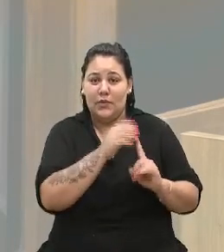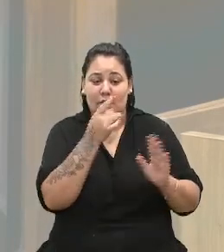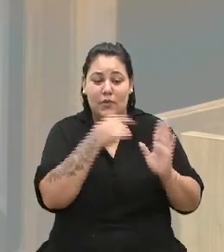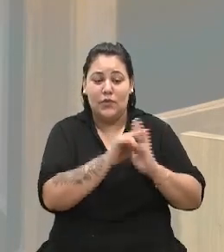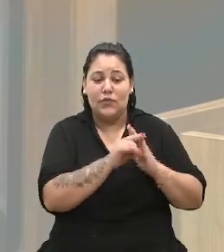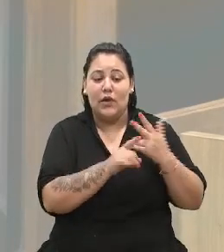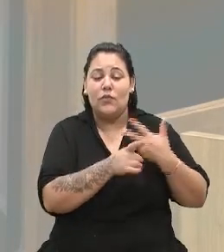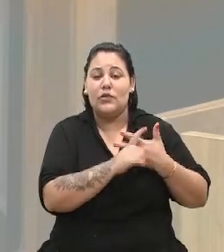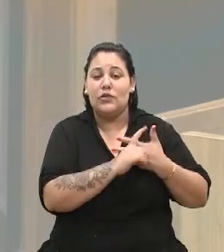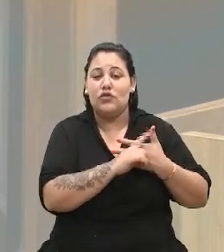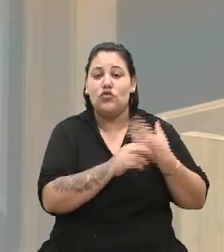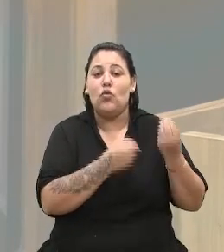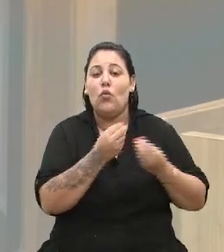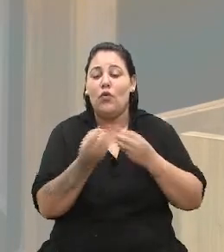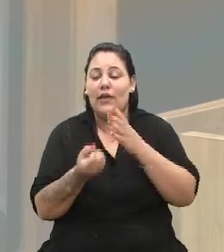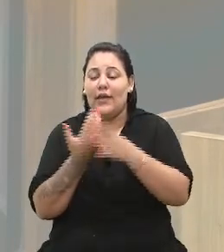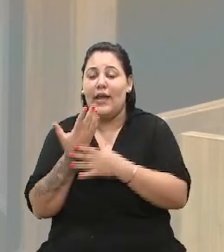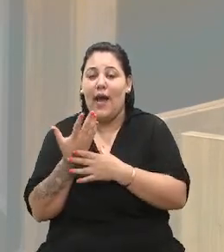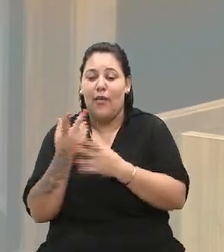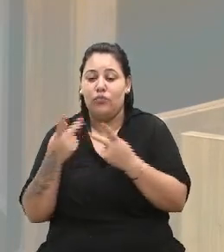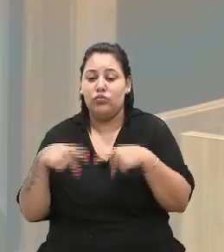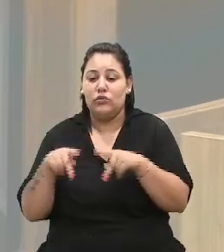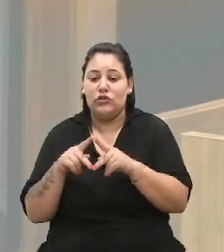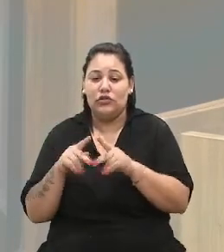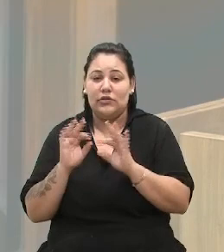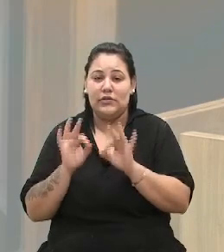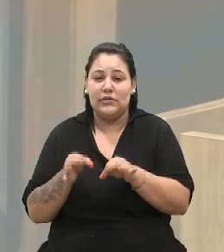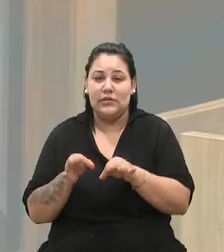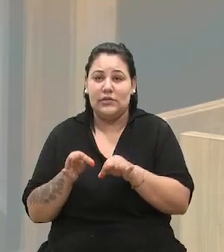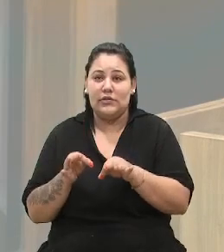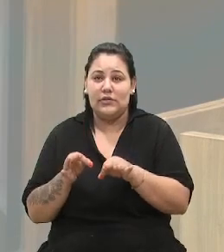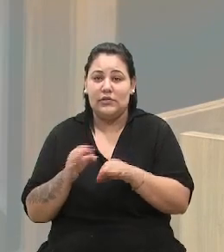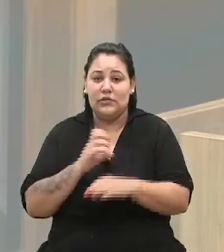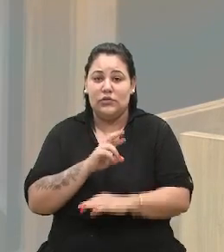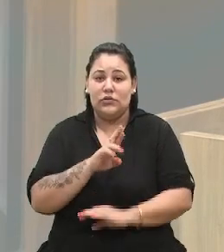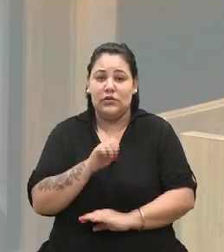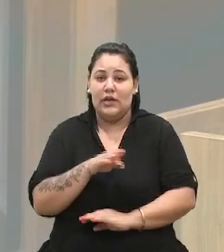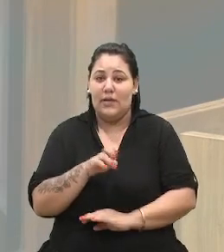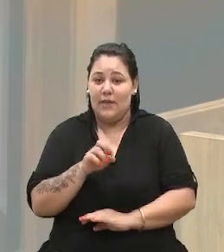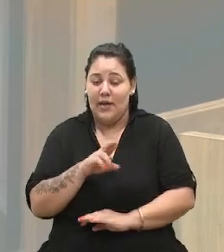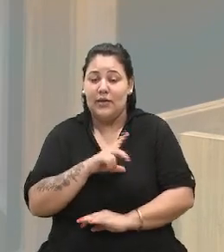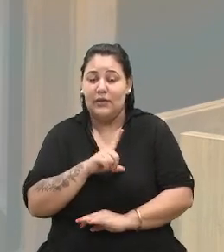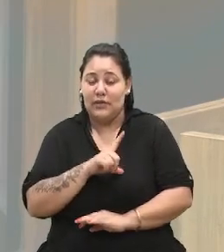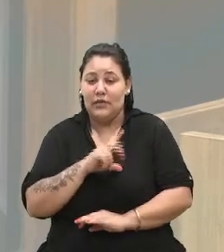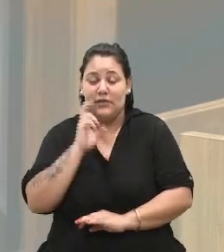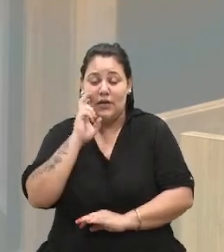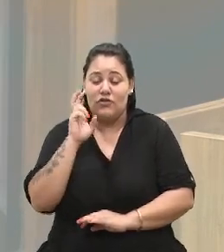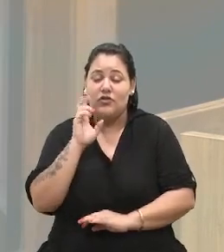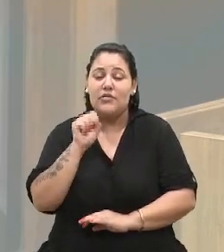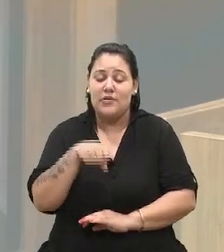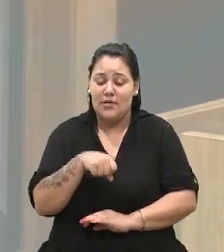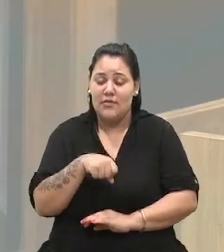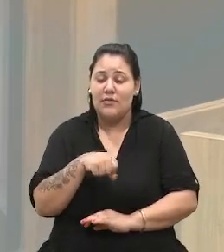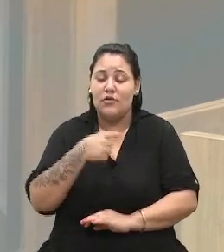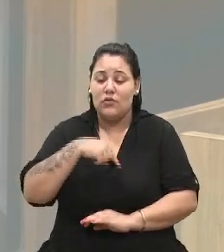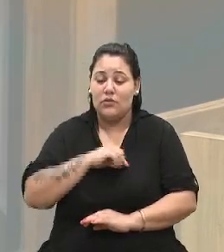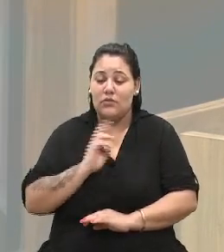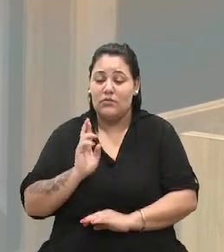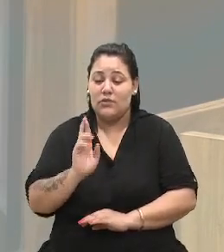estabelecer políticas públicas adequadas. O CREMERS tem expertise. Nós representamos todos os médicos